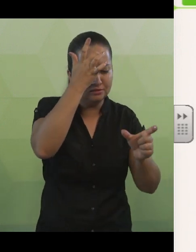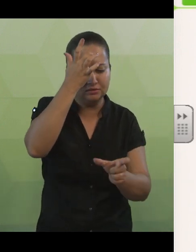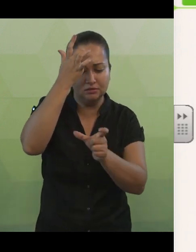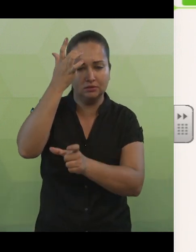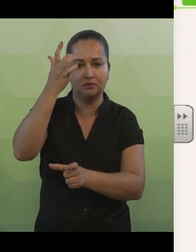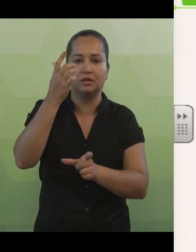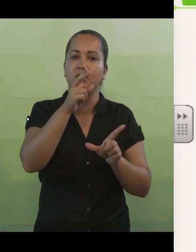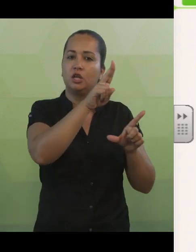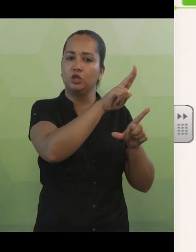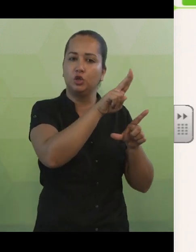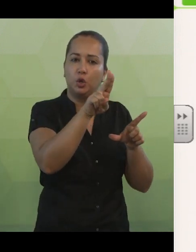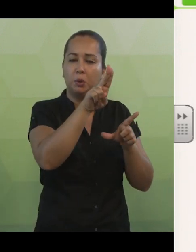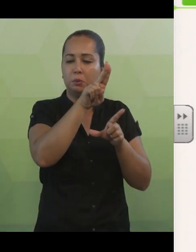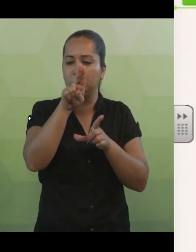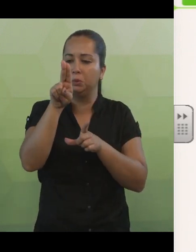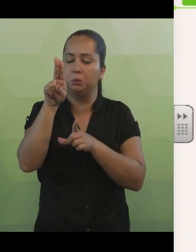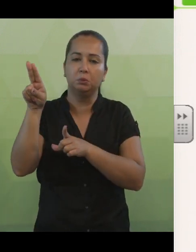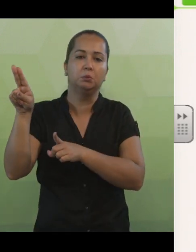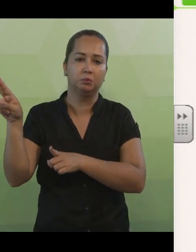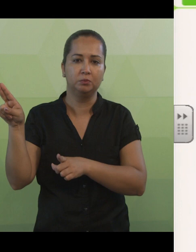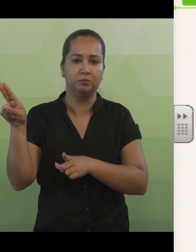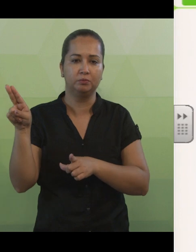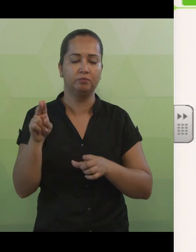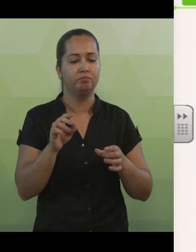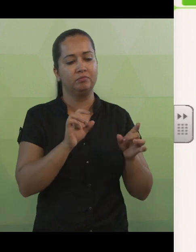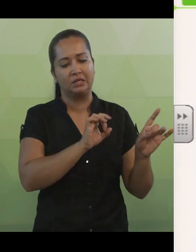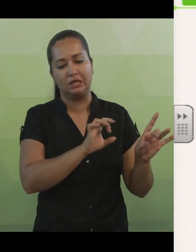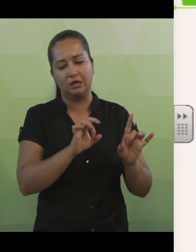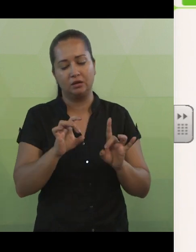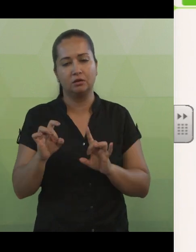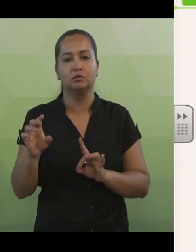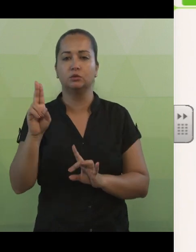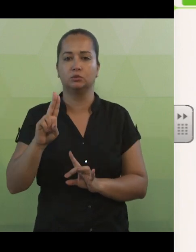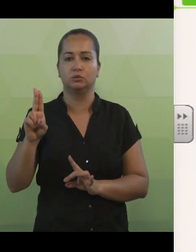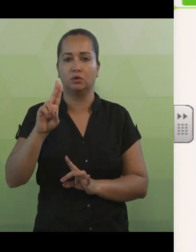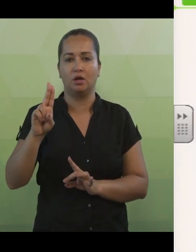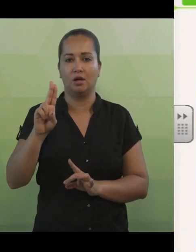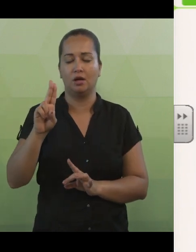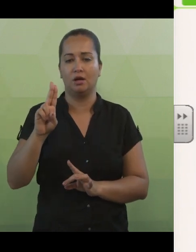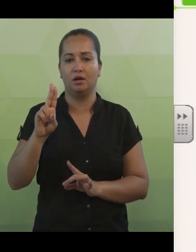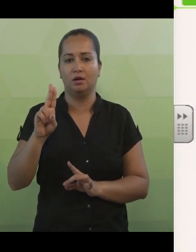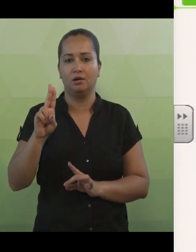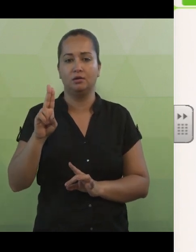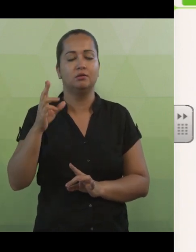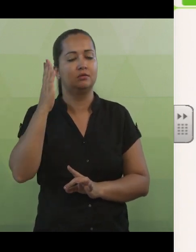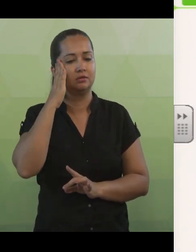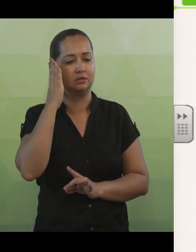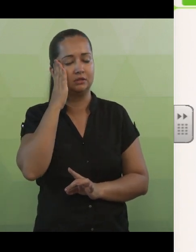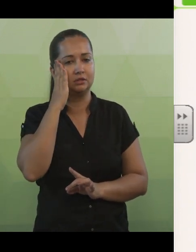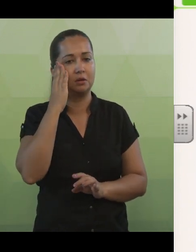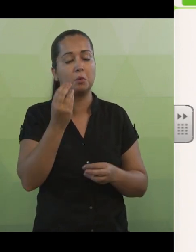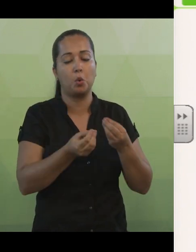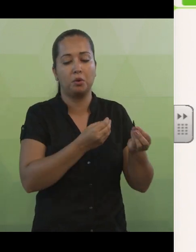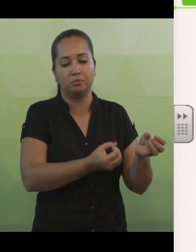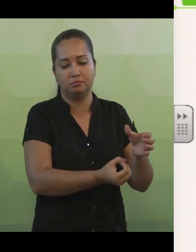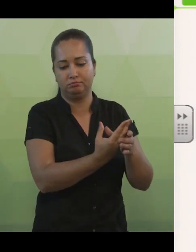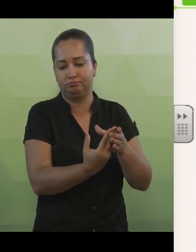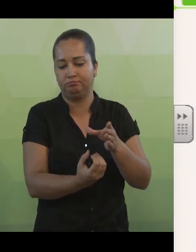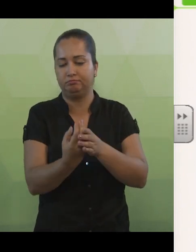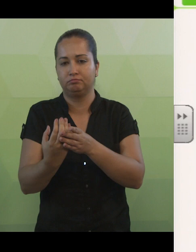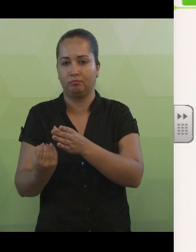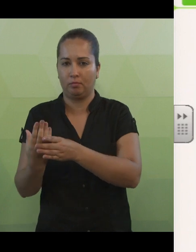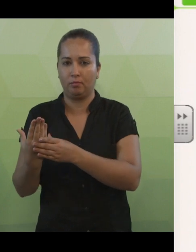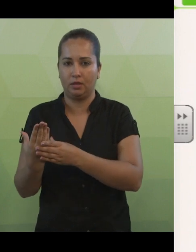por um nome e um identificador de autorização para indicar ao usuário que criou esse esquema. Cada usuário tem um